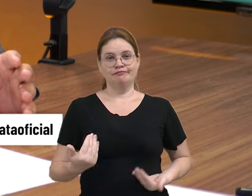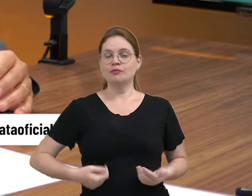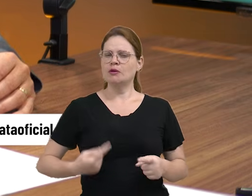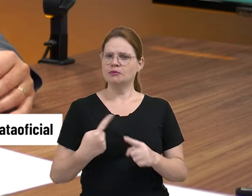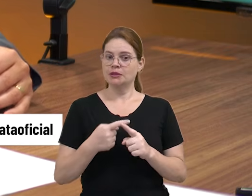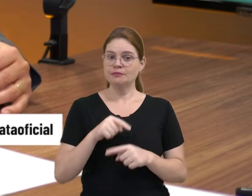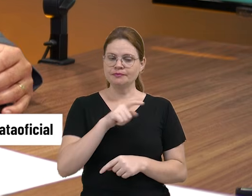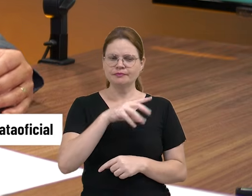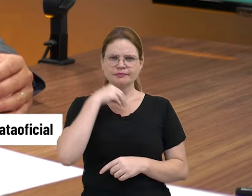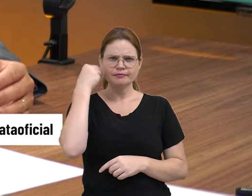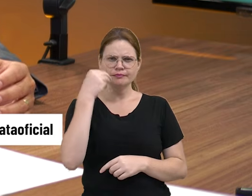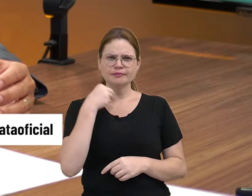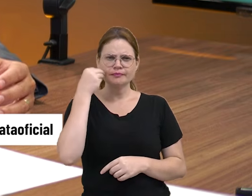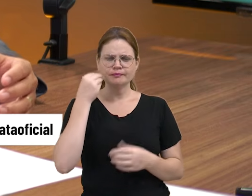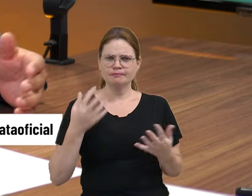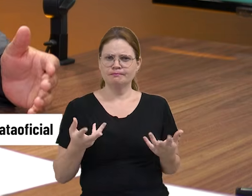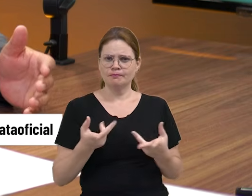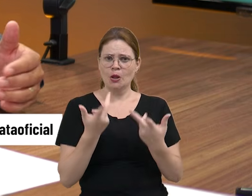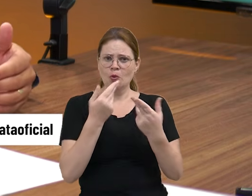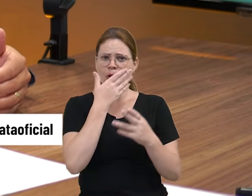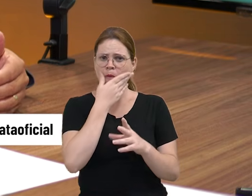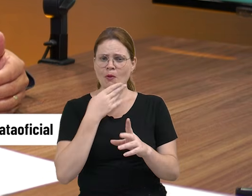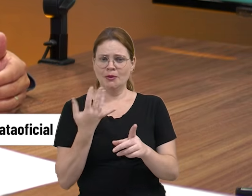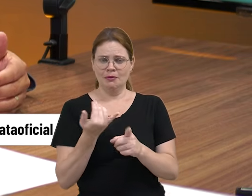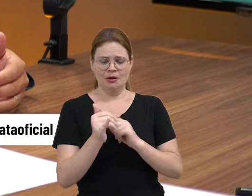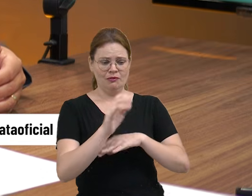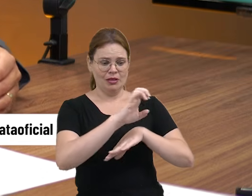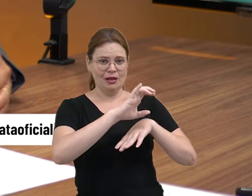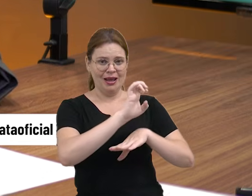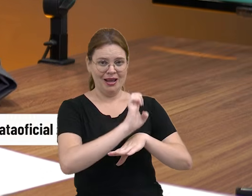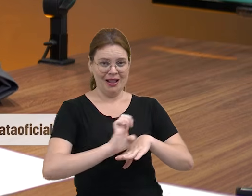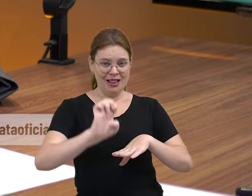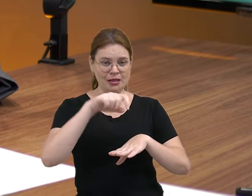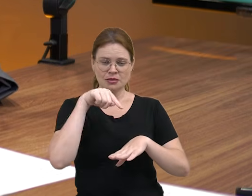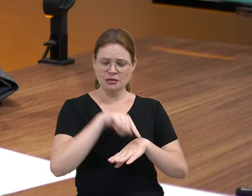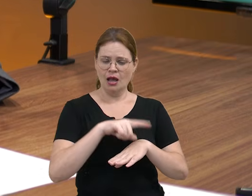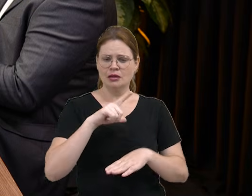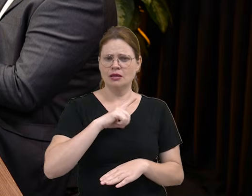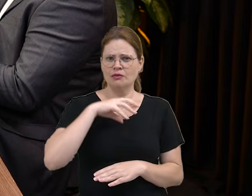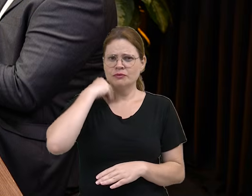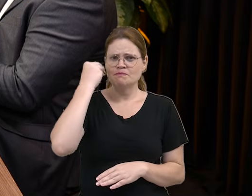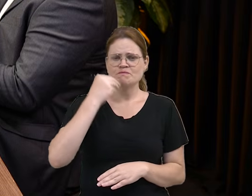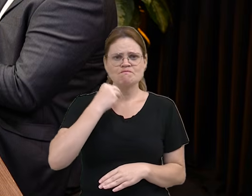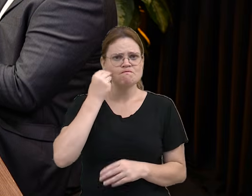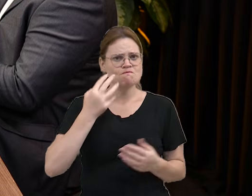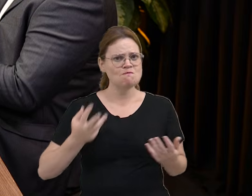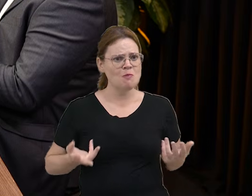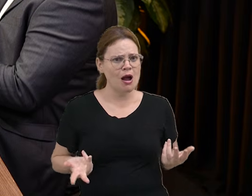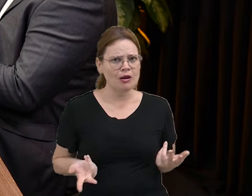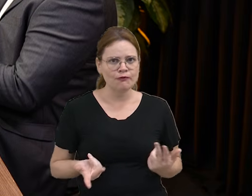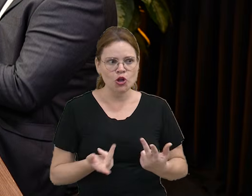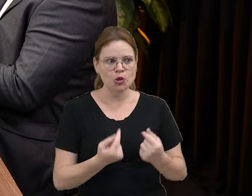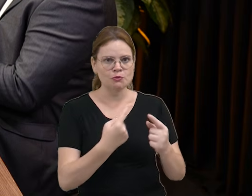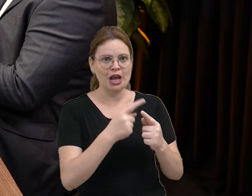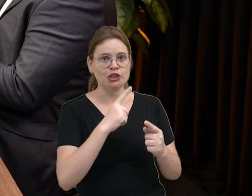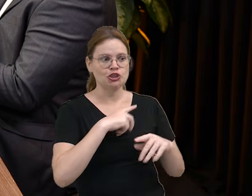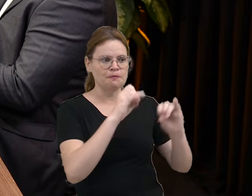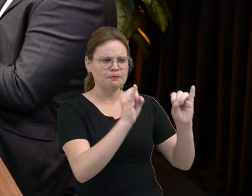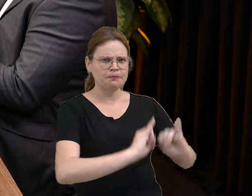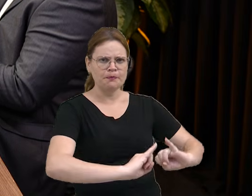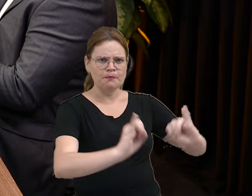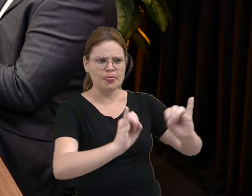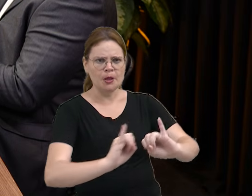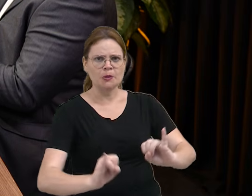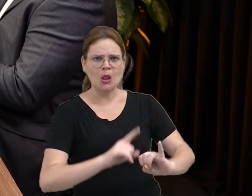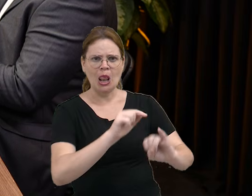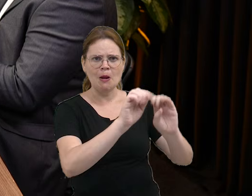Mesmo quando ele passa por experiências grandiosas, como foi o caso do profeta Elias. Ele veio de uma grande experiência